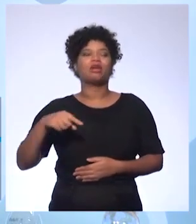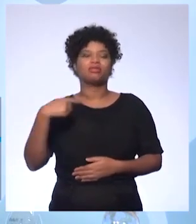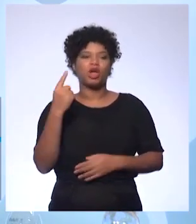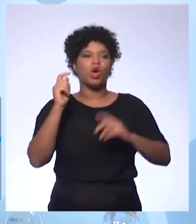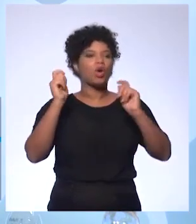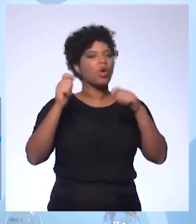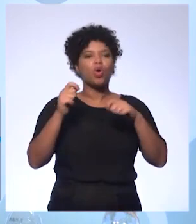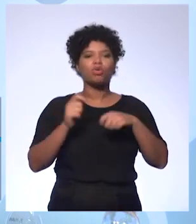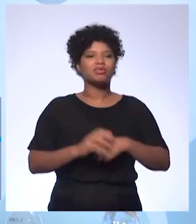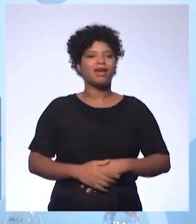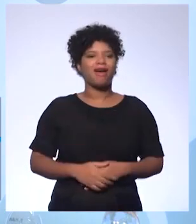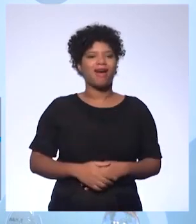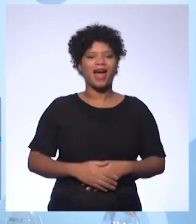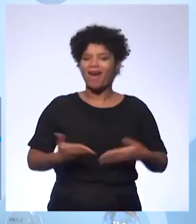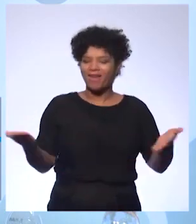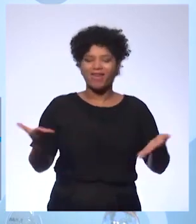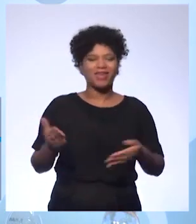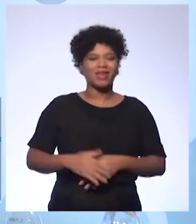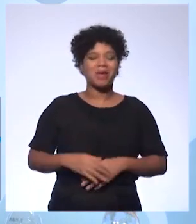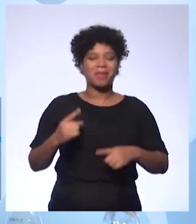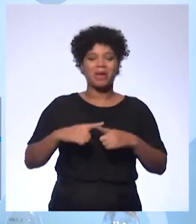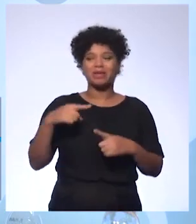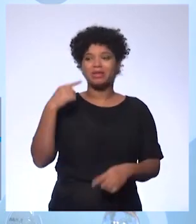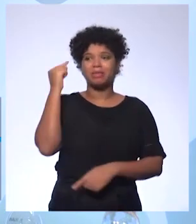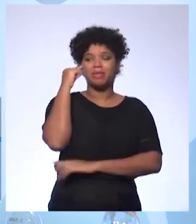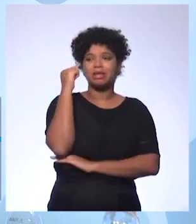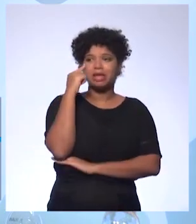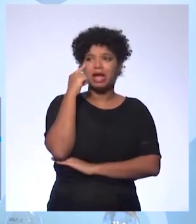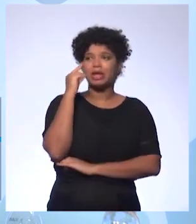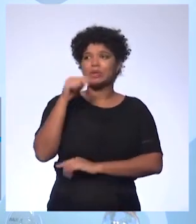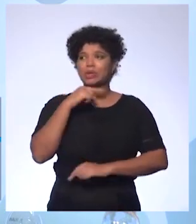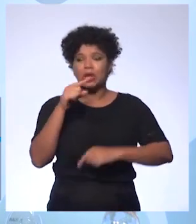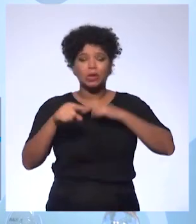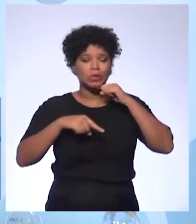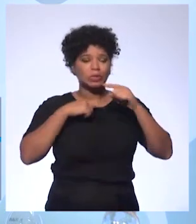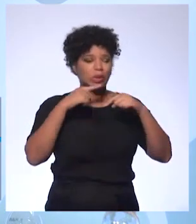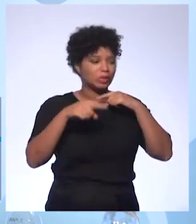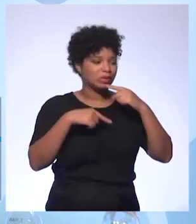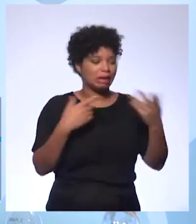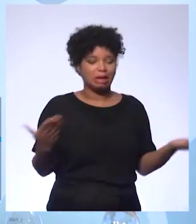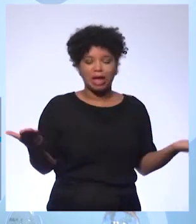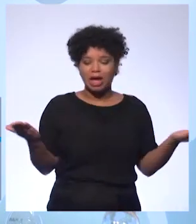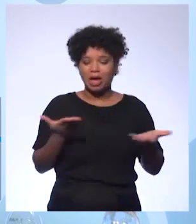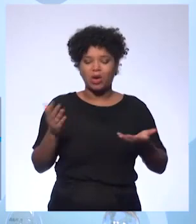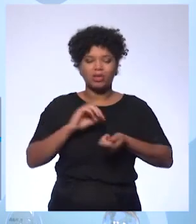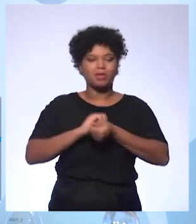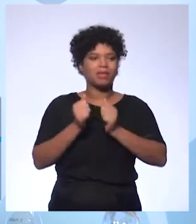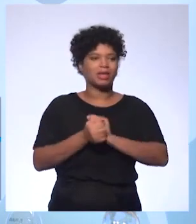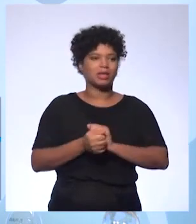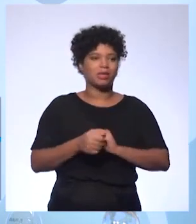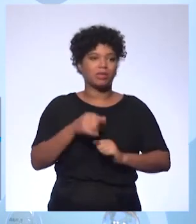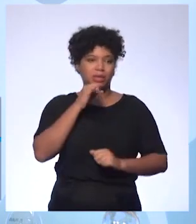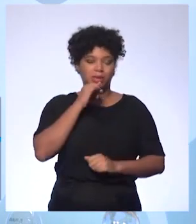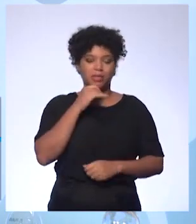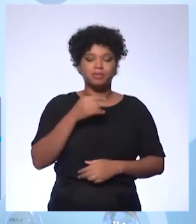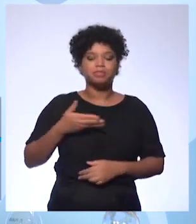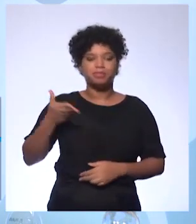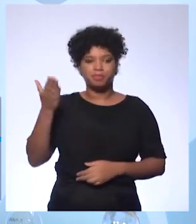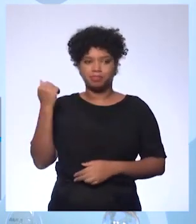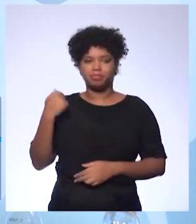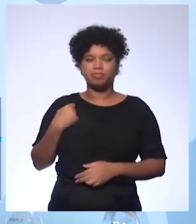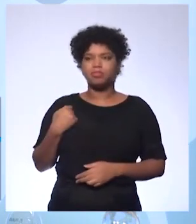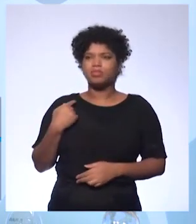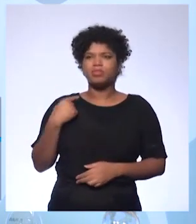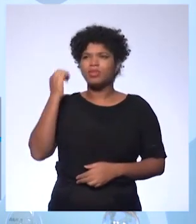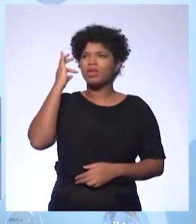pode muito mais do que a gente sabe. Né, as novas tecnologias, eu mesma não sabia mexer em nada, nunca me imaginei dando